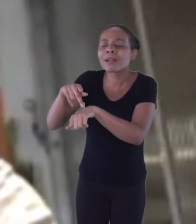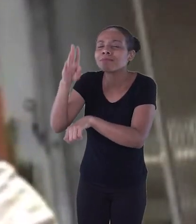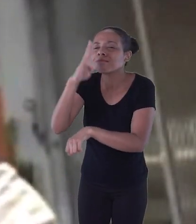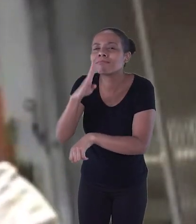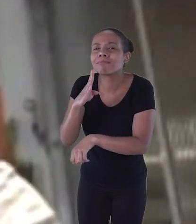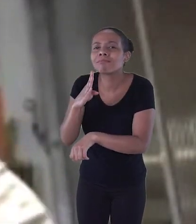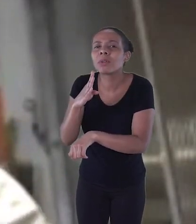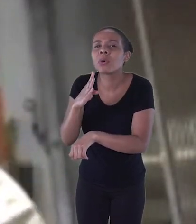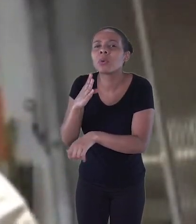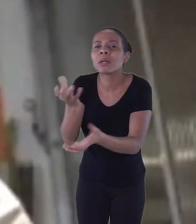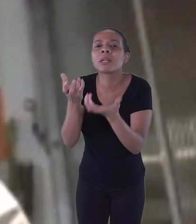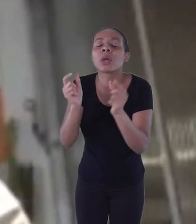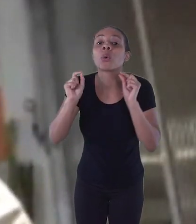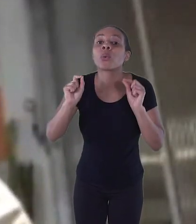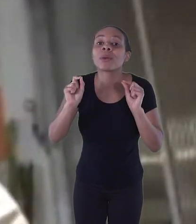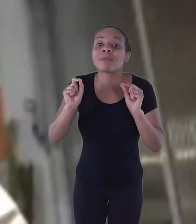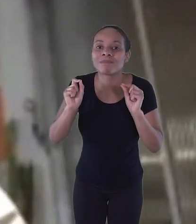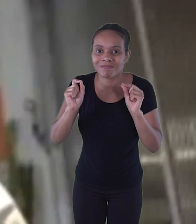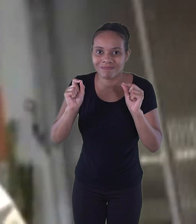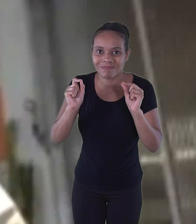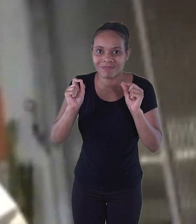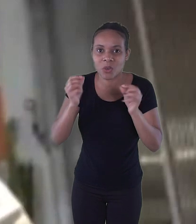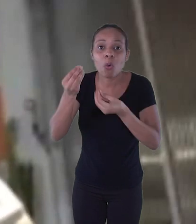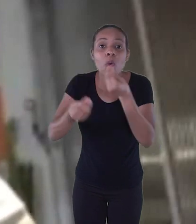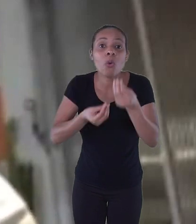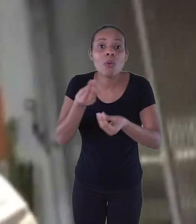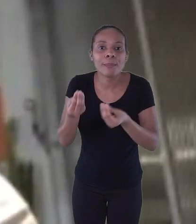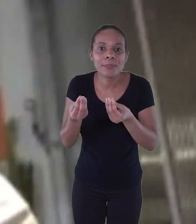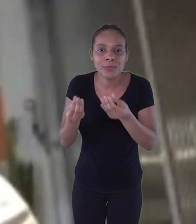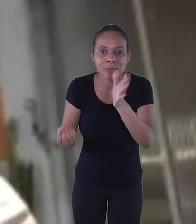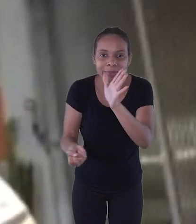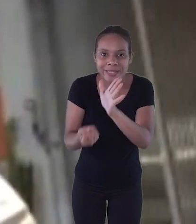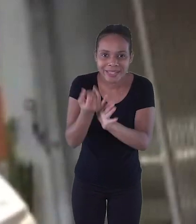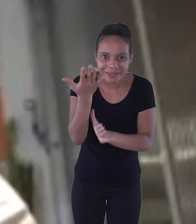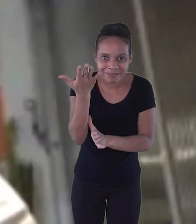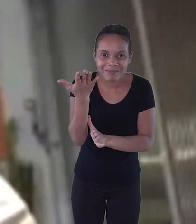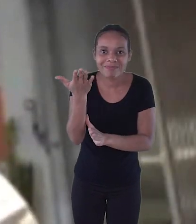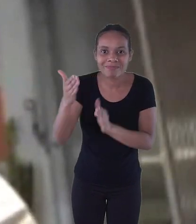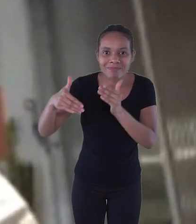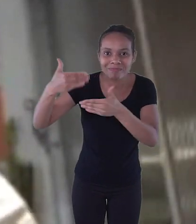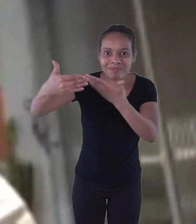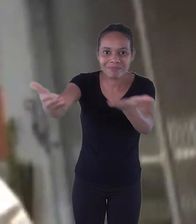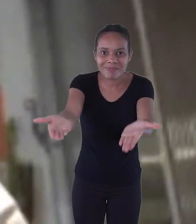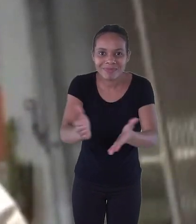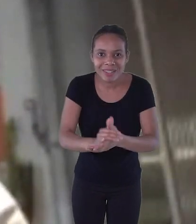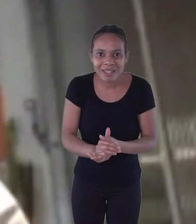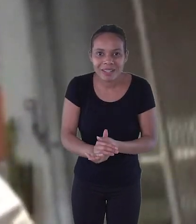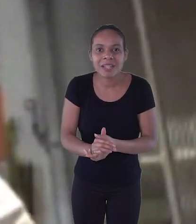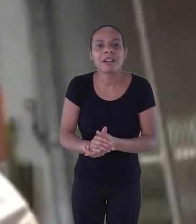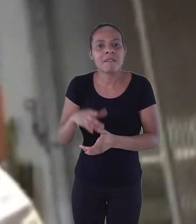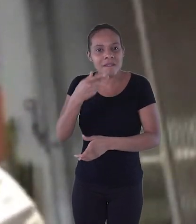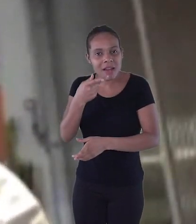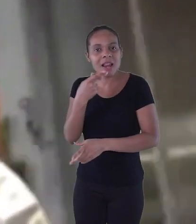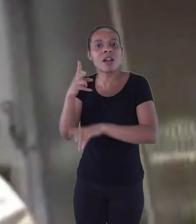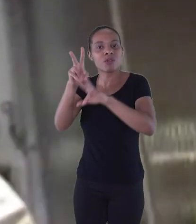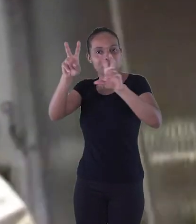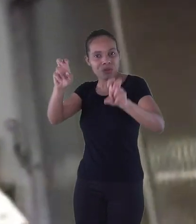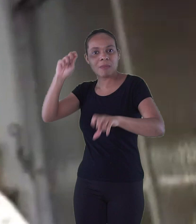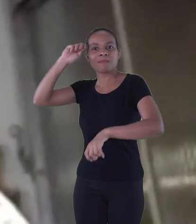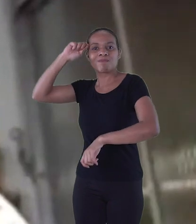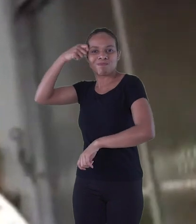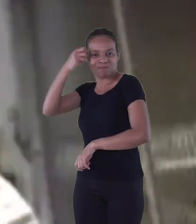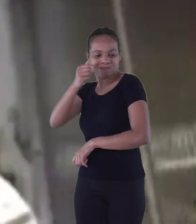que finalmente a gente quer fundar no Brasil, assim, se a gente não falar das questões do racismo estrutural, todos